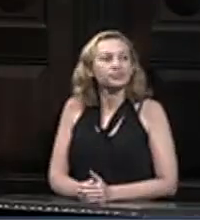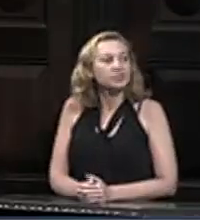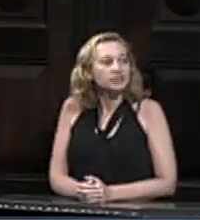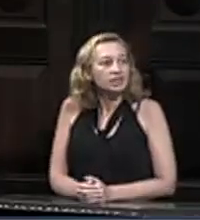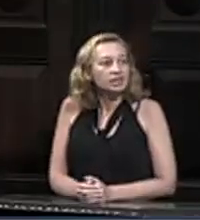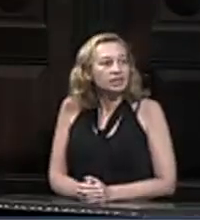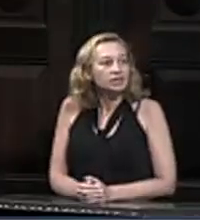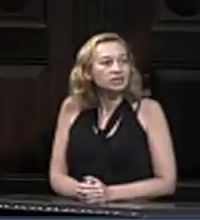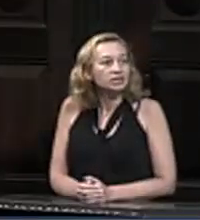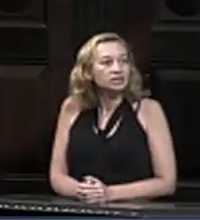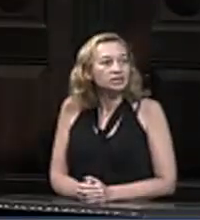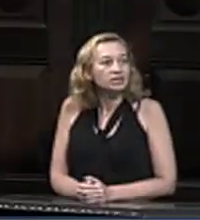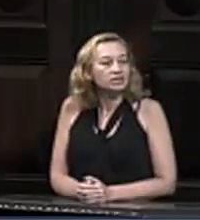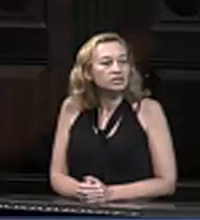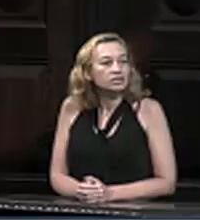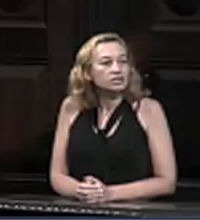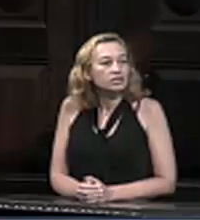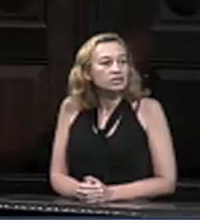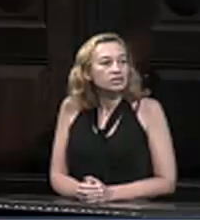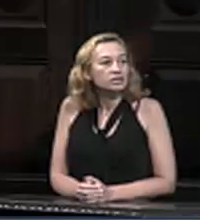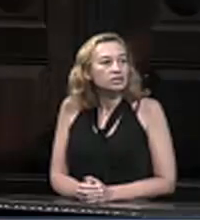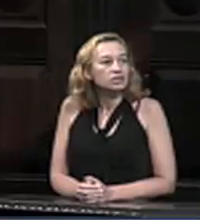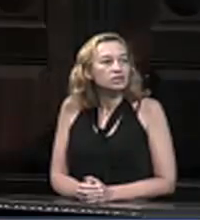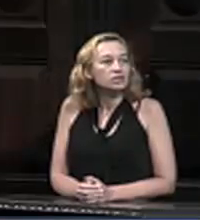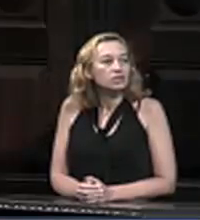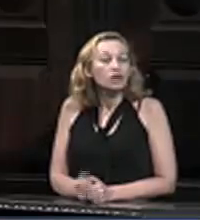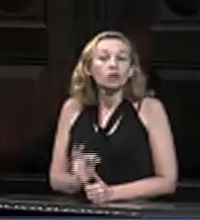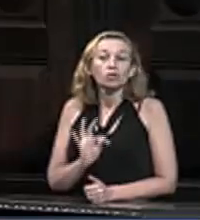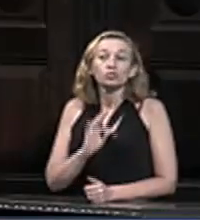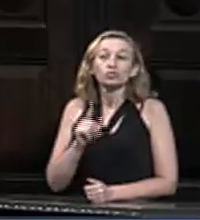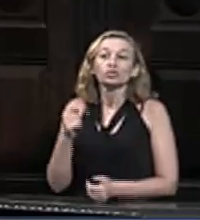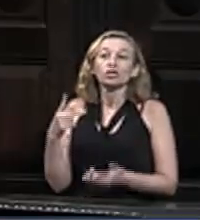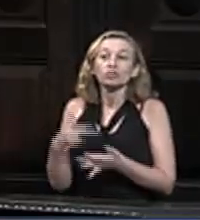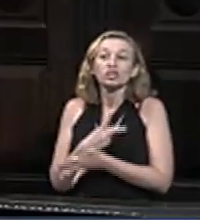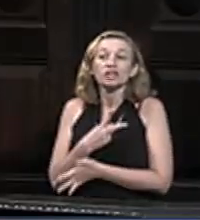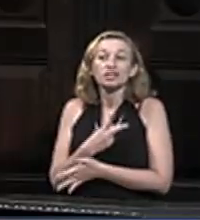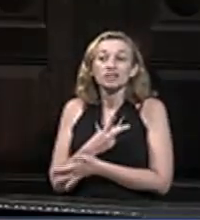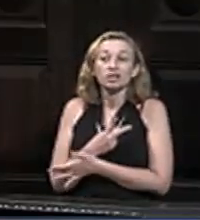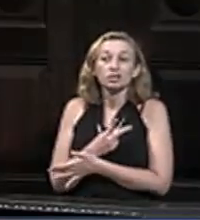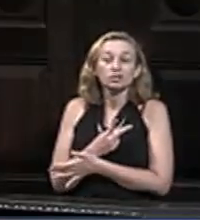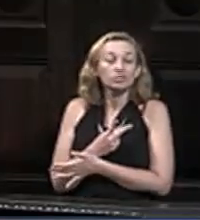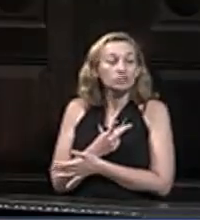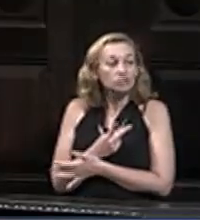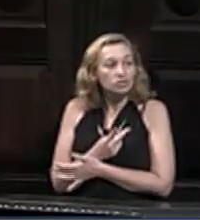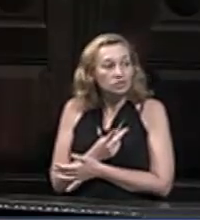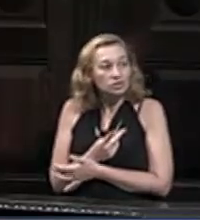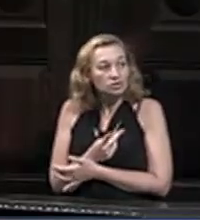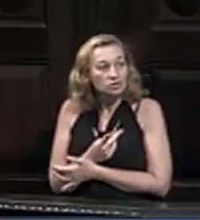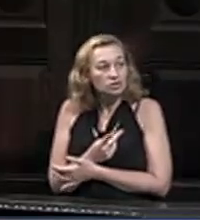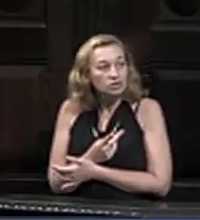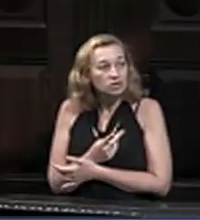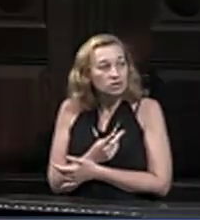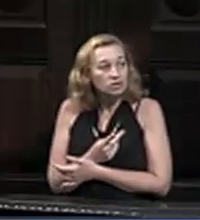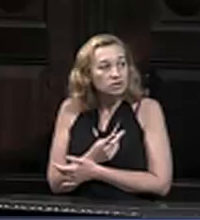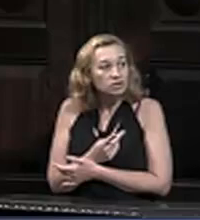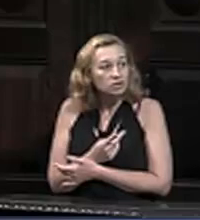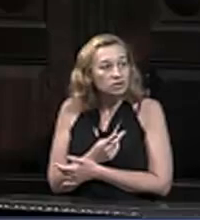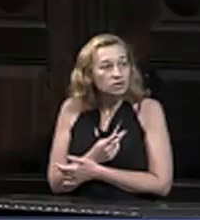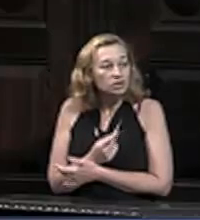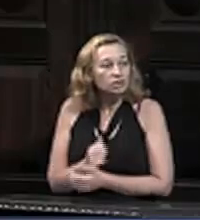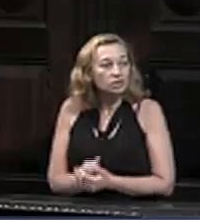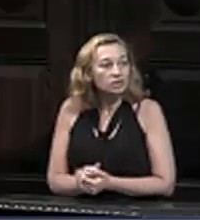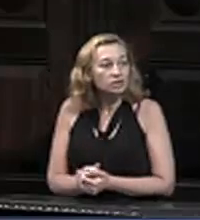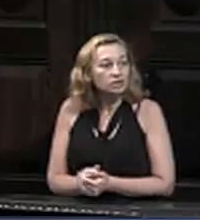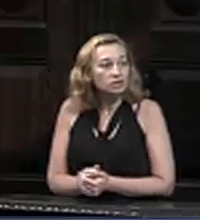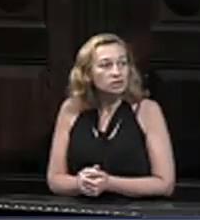com a orquestração criminosa voltada para